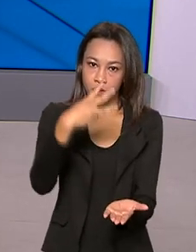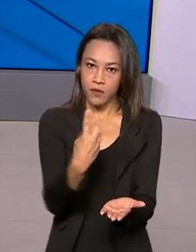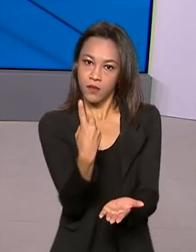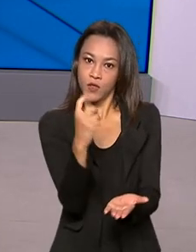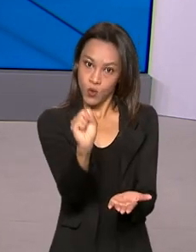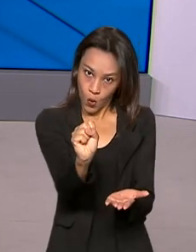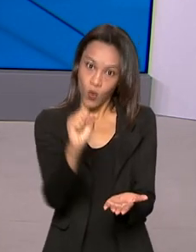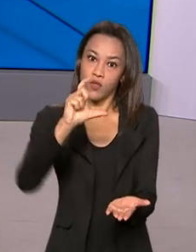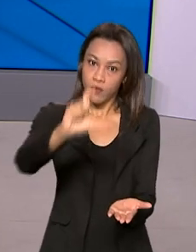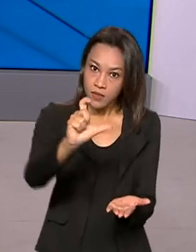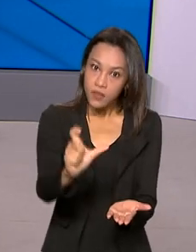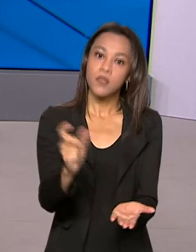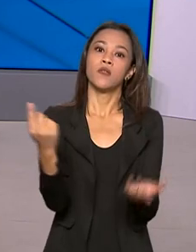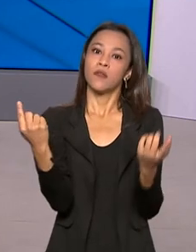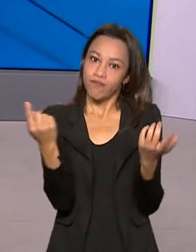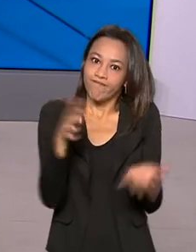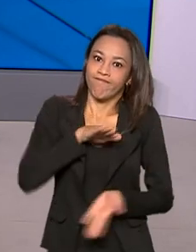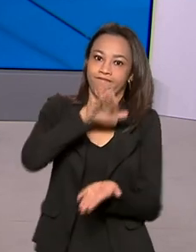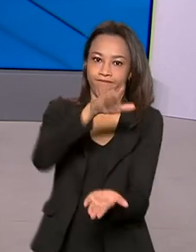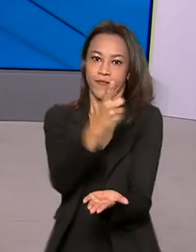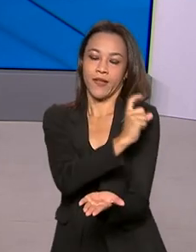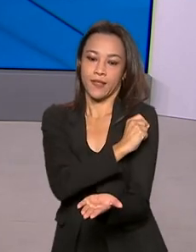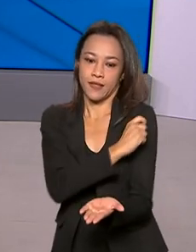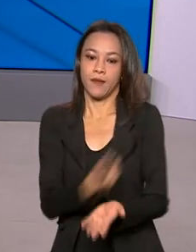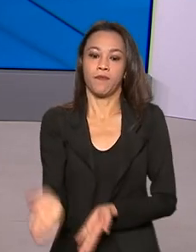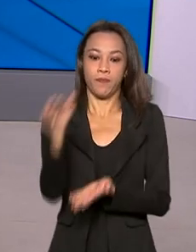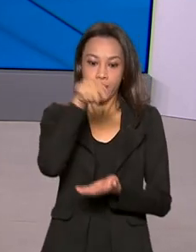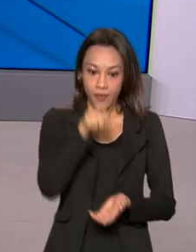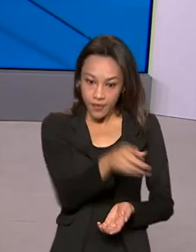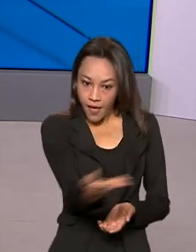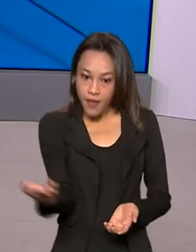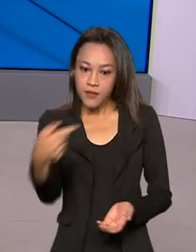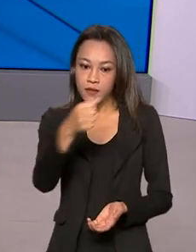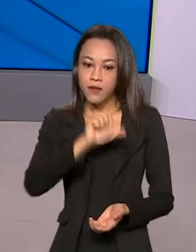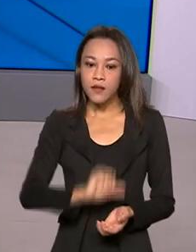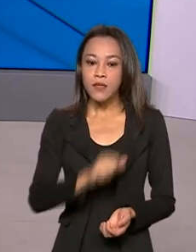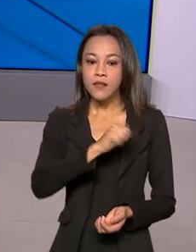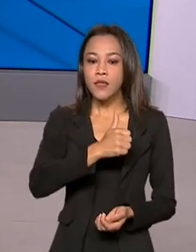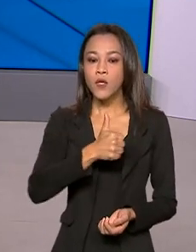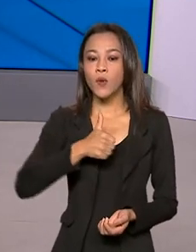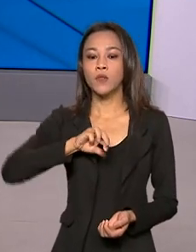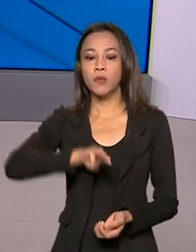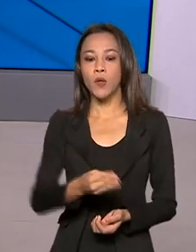147.123.318 doses de vacinas contra a Covid. Dessas doses,